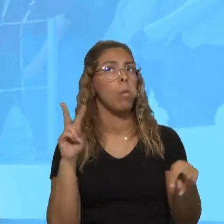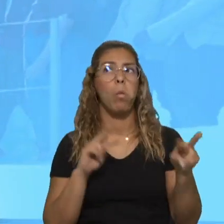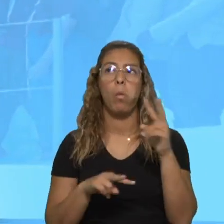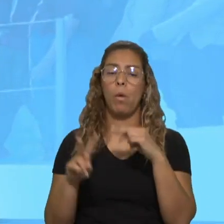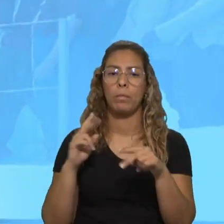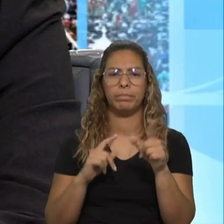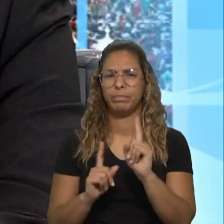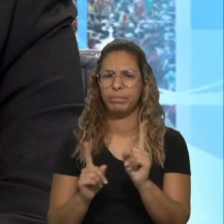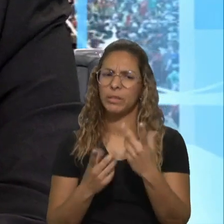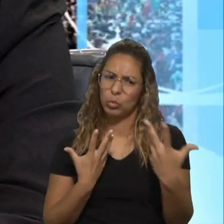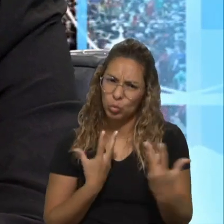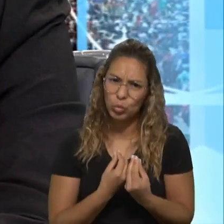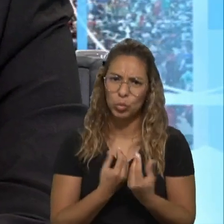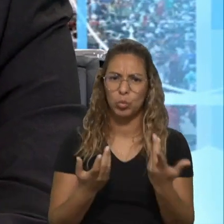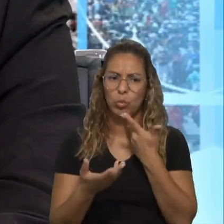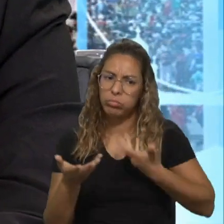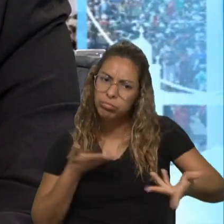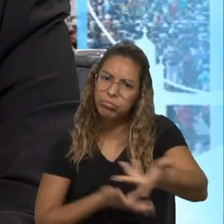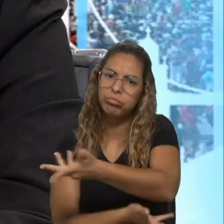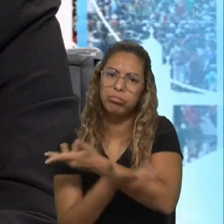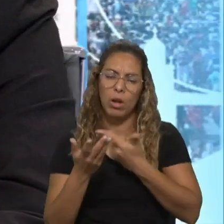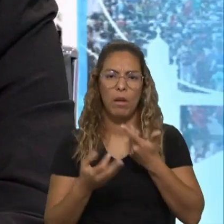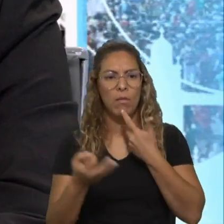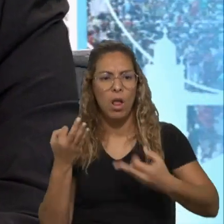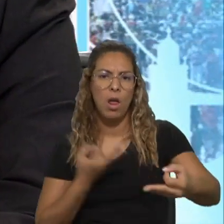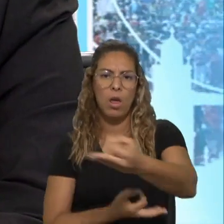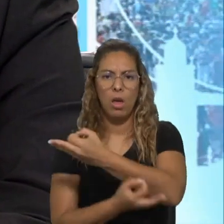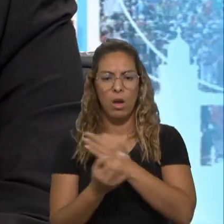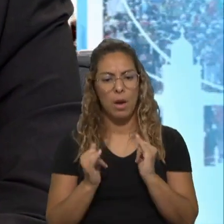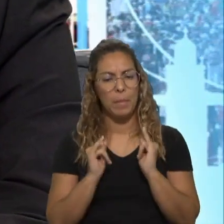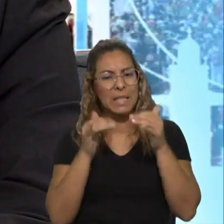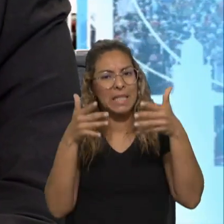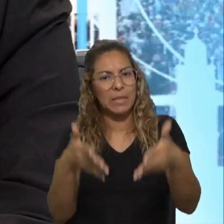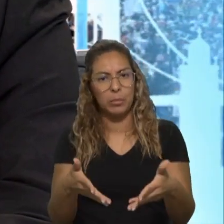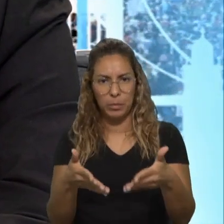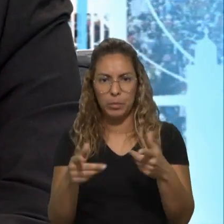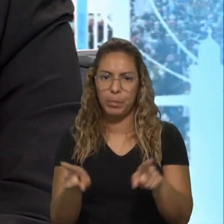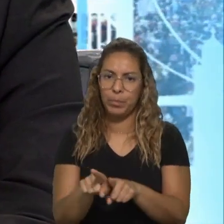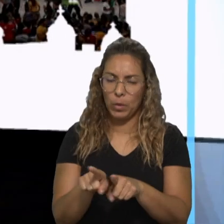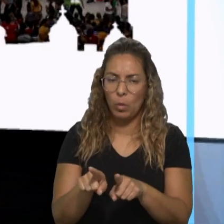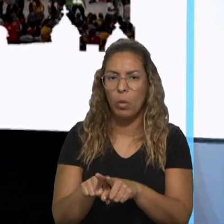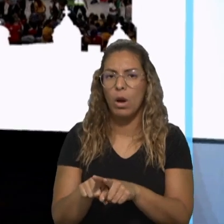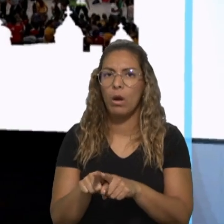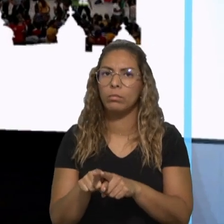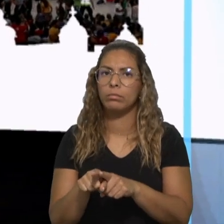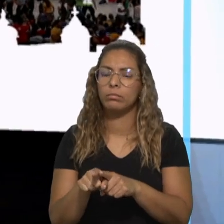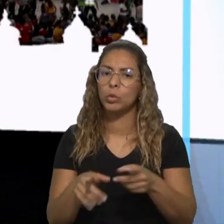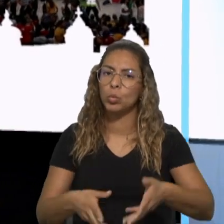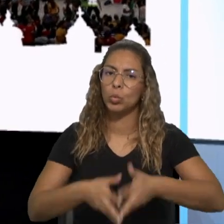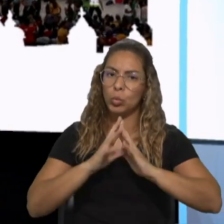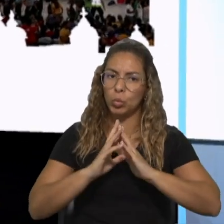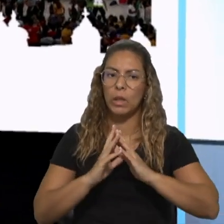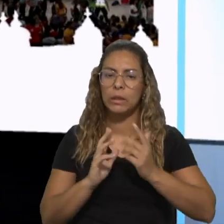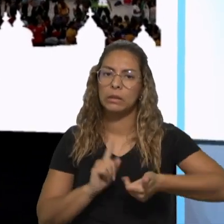não faz parte da minha vida. Portanto, há aqui quase como uma iniciação àquilo que é uma das experiências estruturantes do cristianismo,